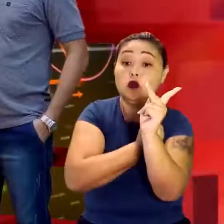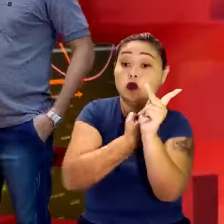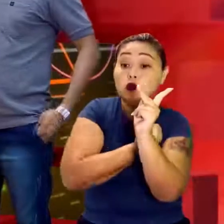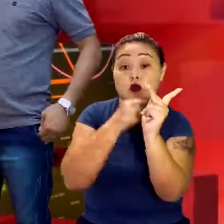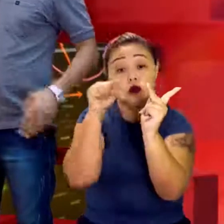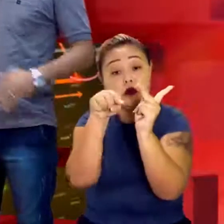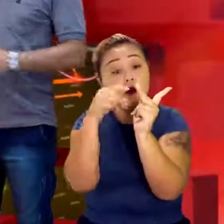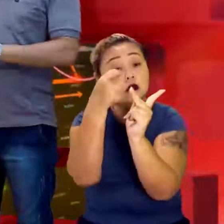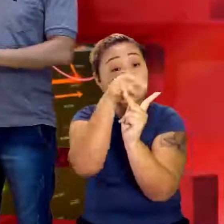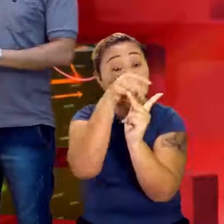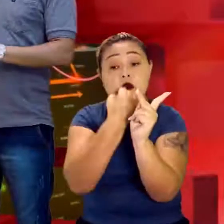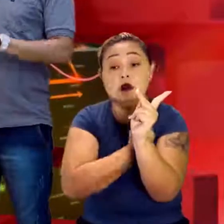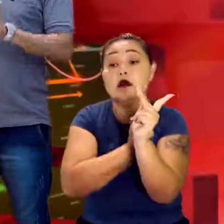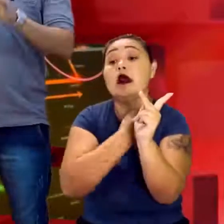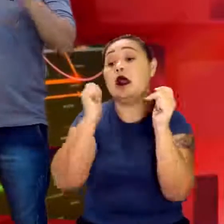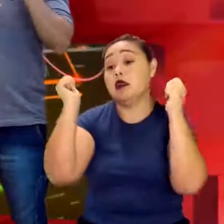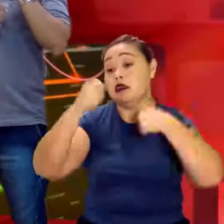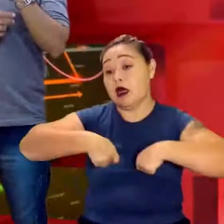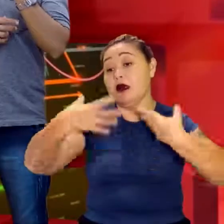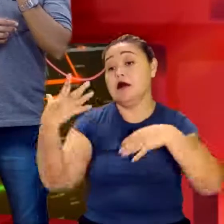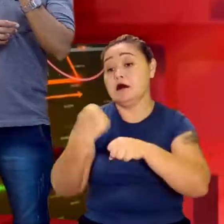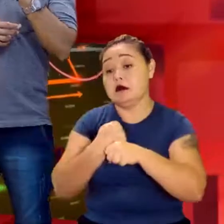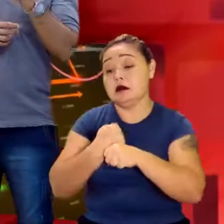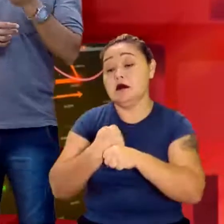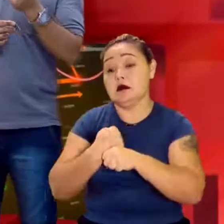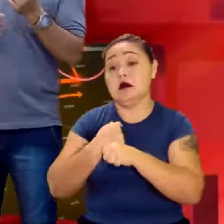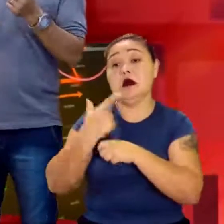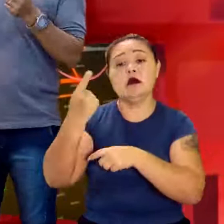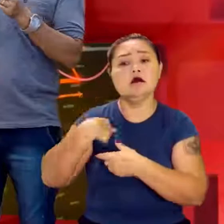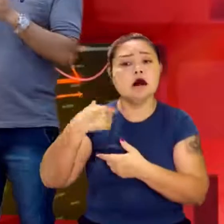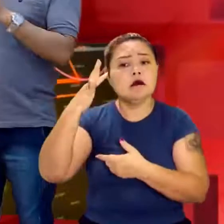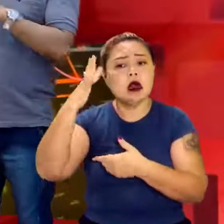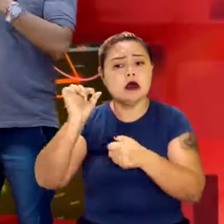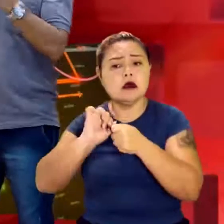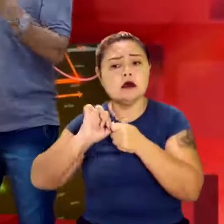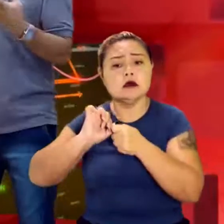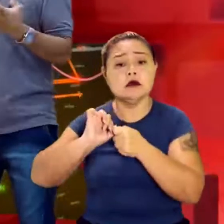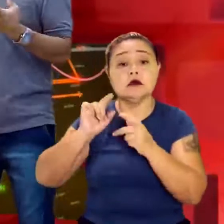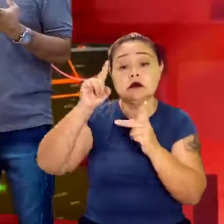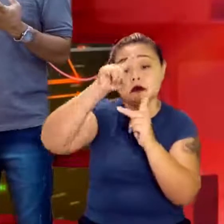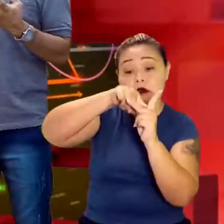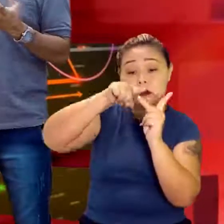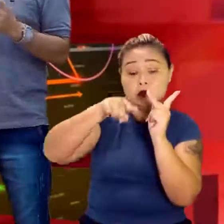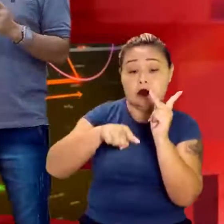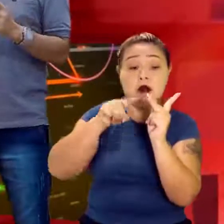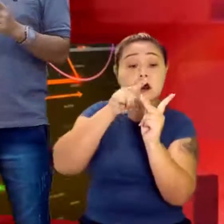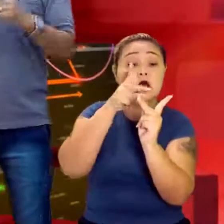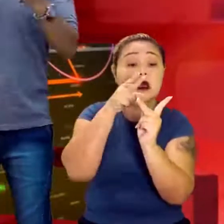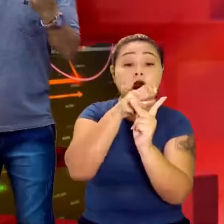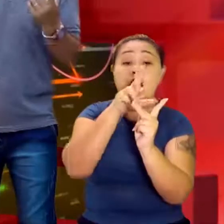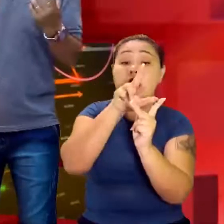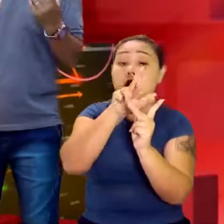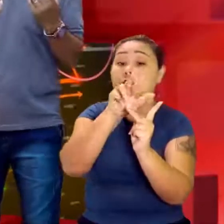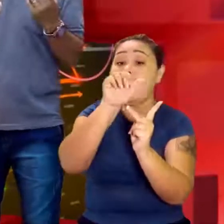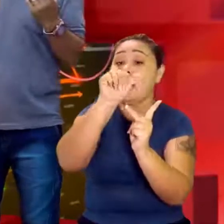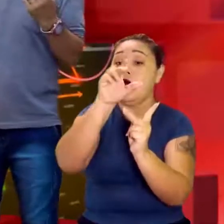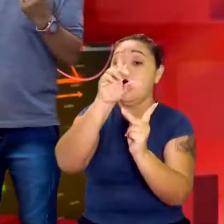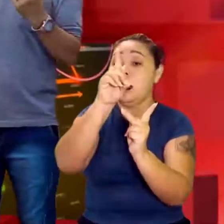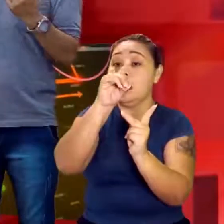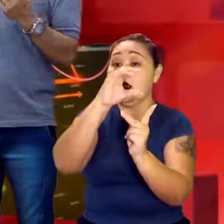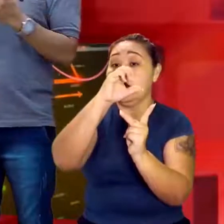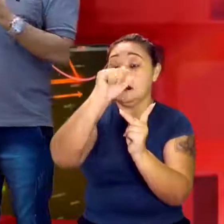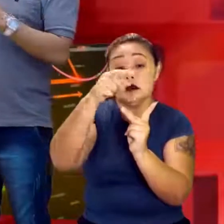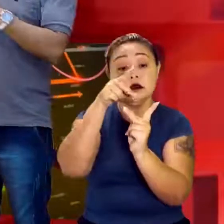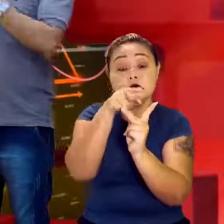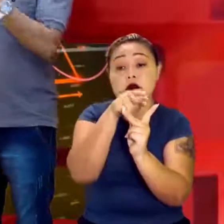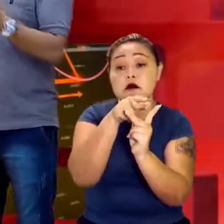a gente pode fazer a soma. E é legal essa parte teórica, né? Tem que ter o mesmo radical. Ou seja, para ter o mesmo radical,